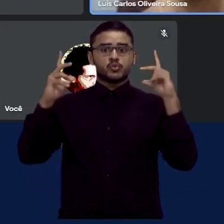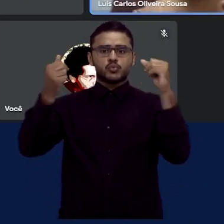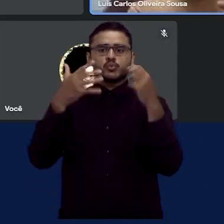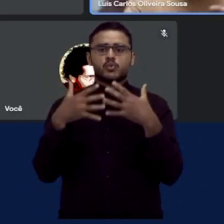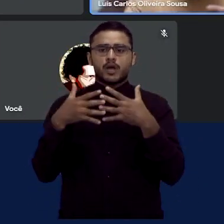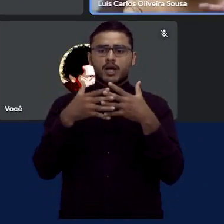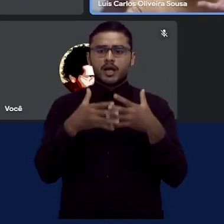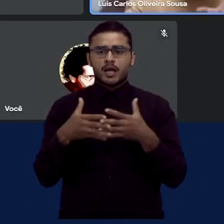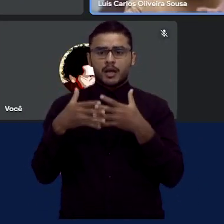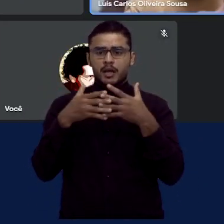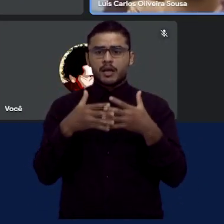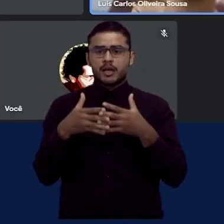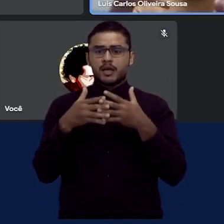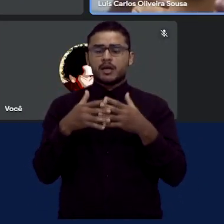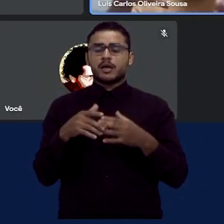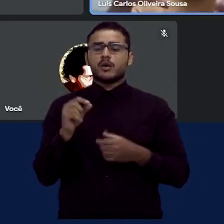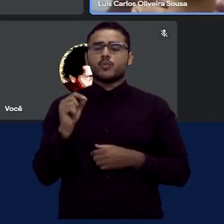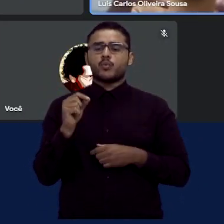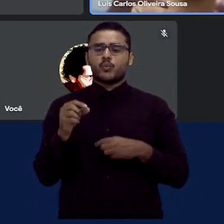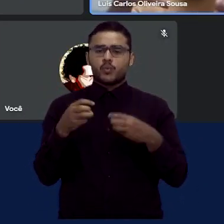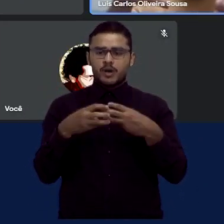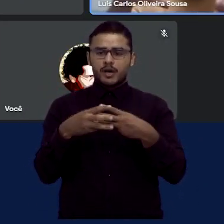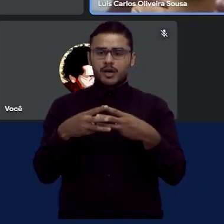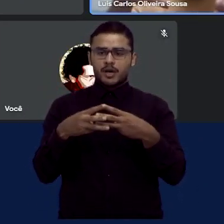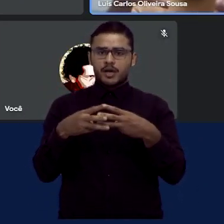caminhoneiros, eles